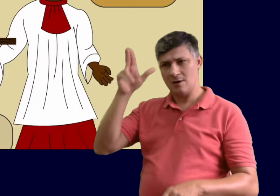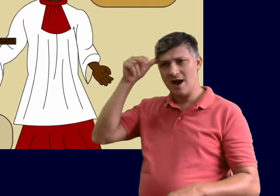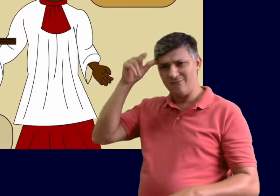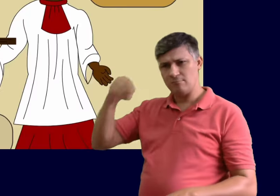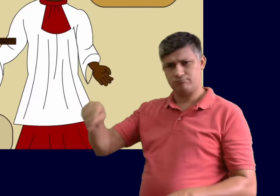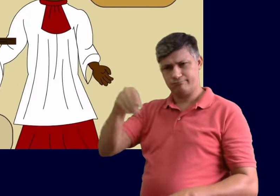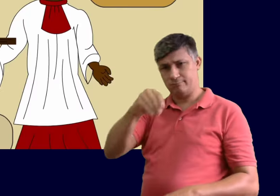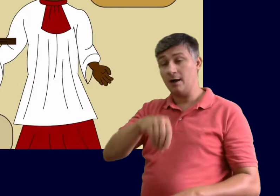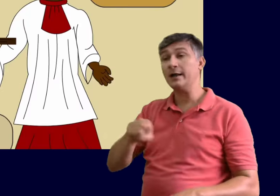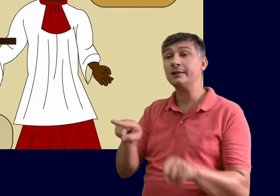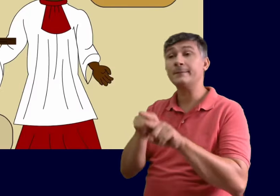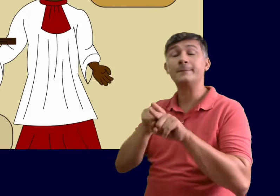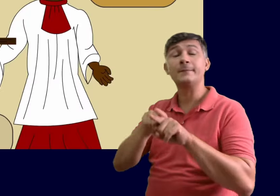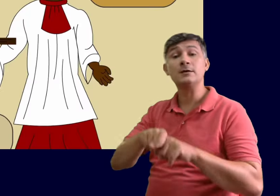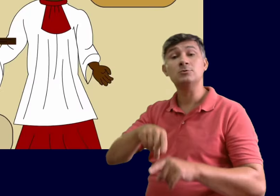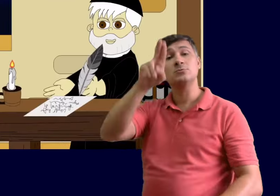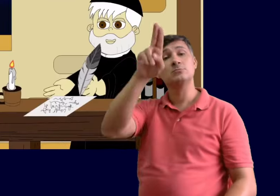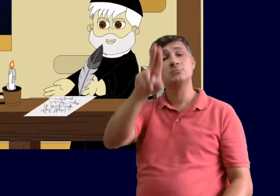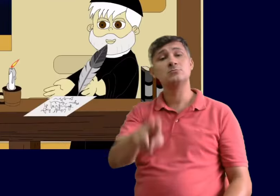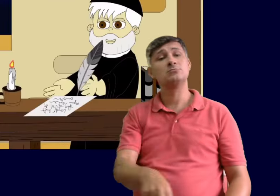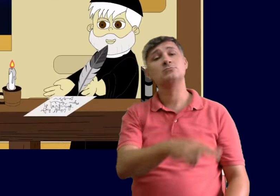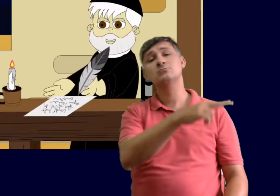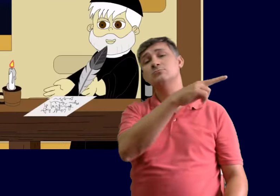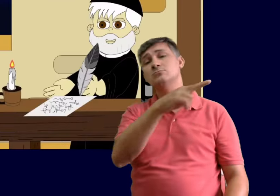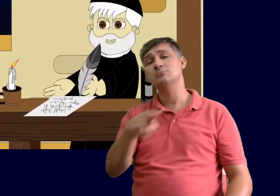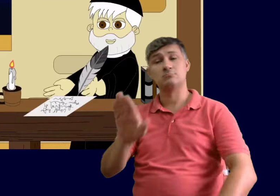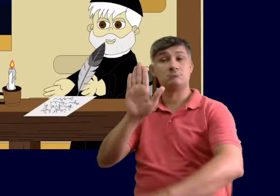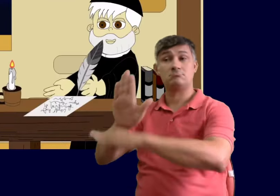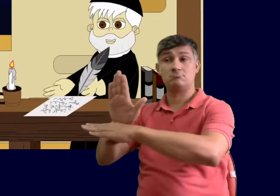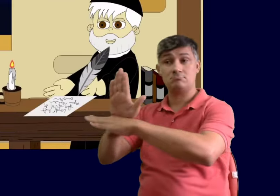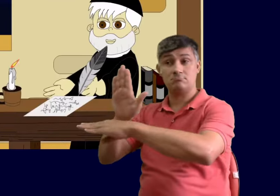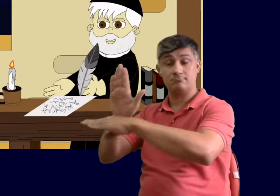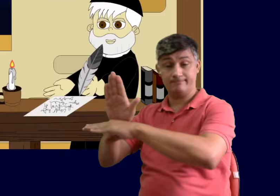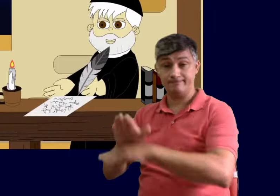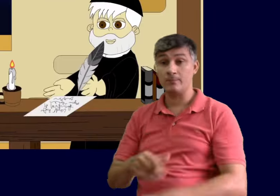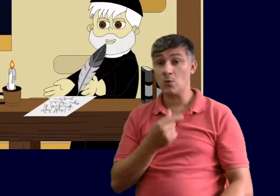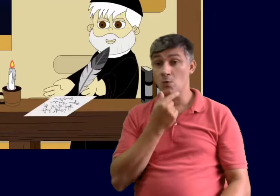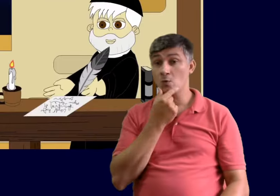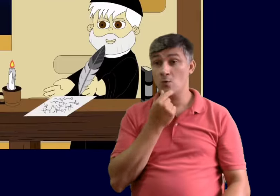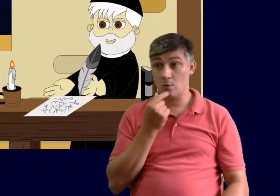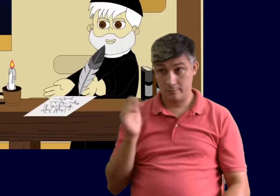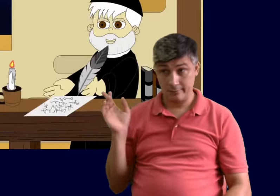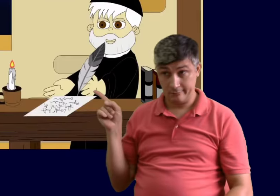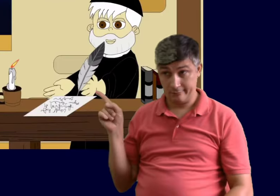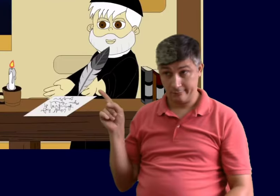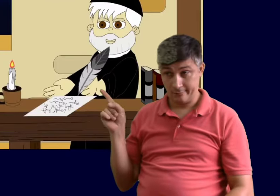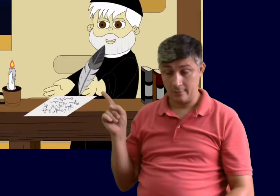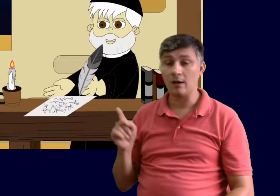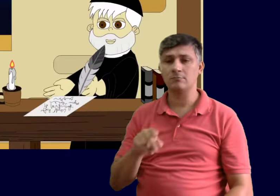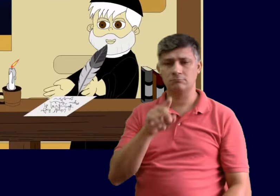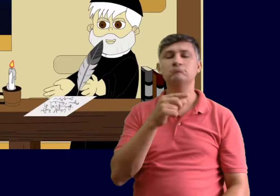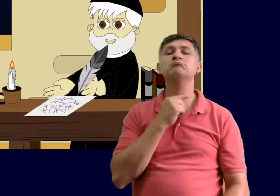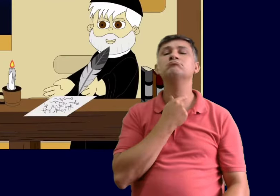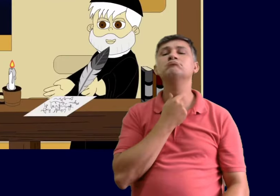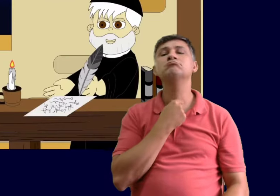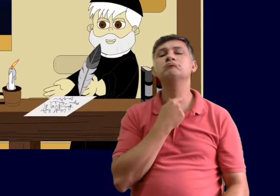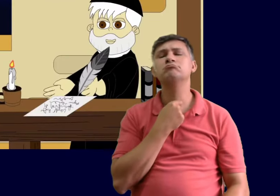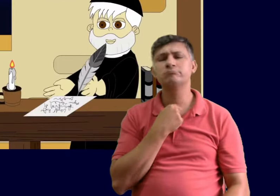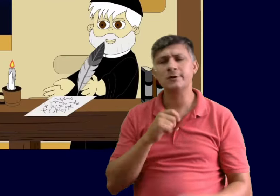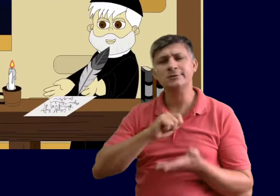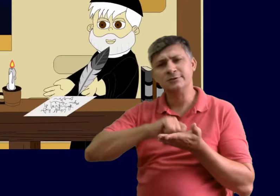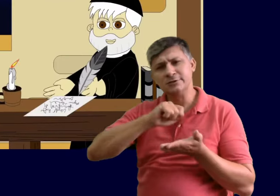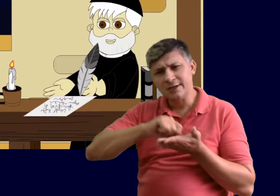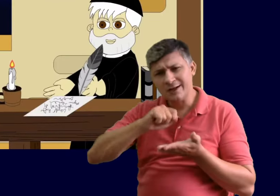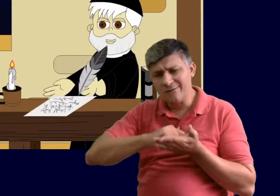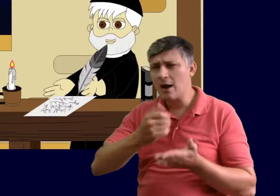e ajudava nas missas como coroinha. O padre Antônio Melo escreveu várias cartas